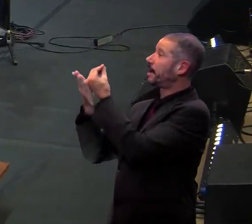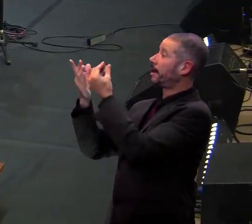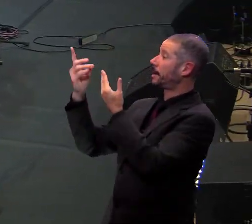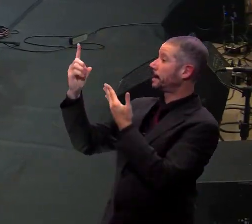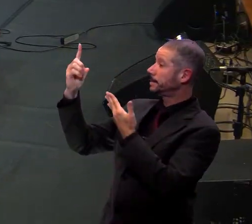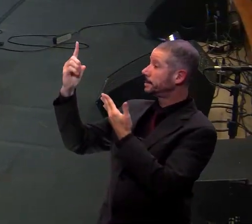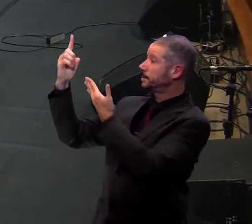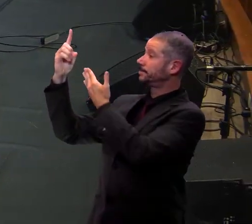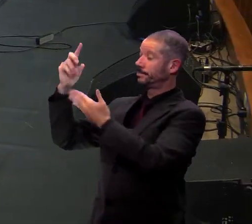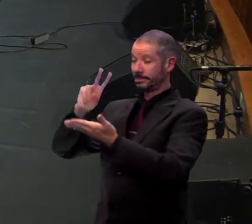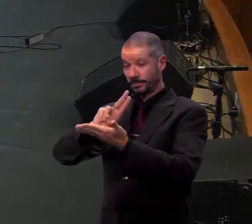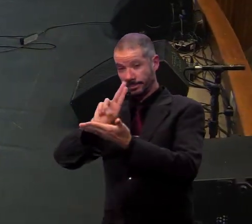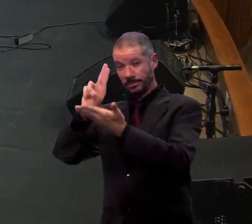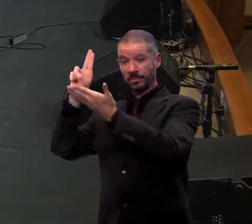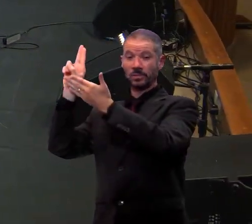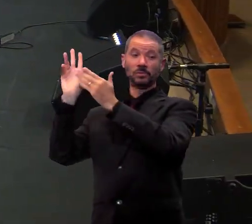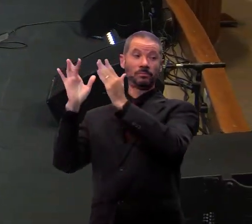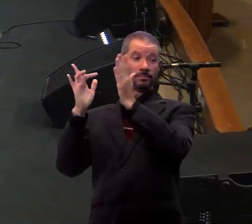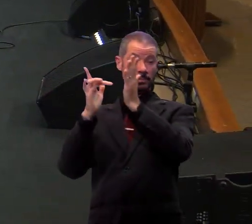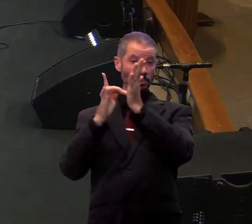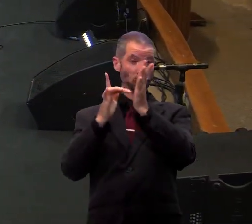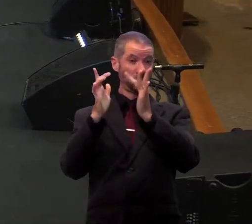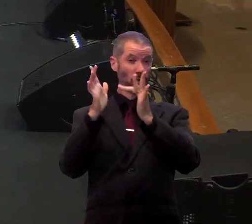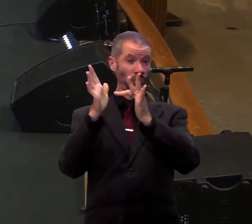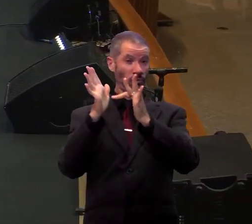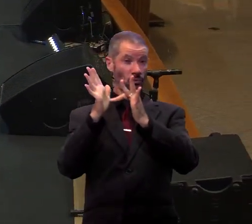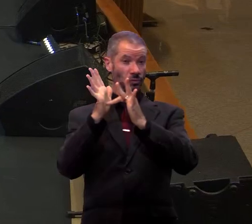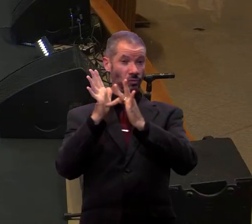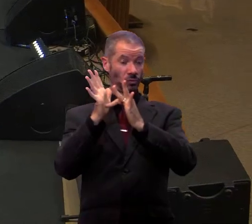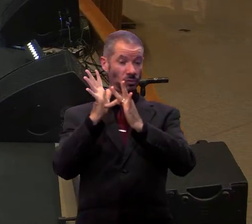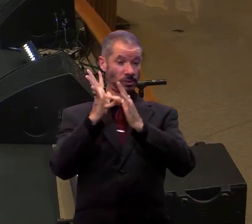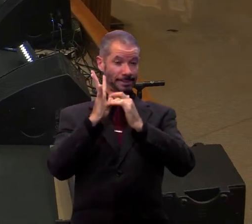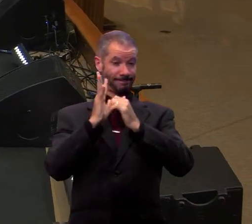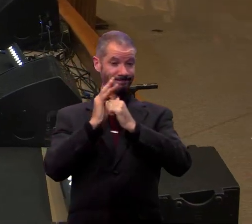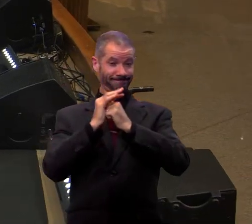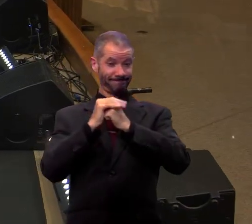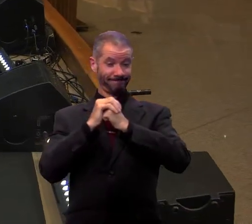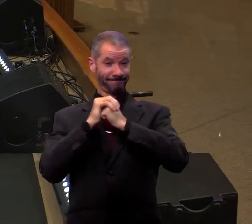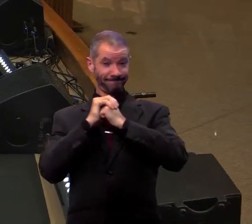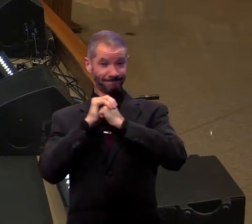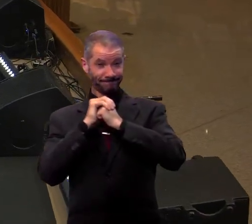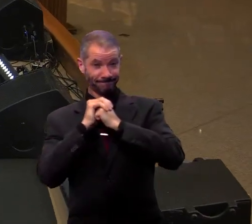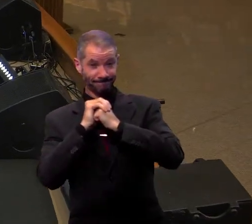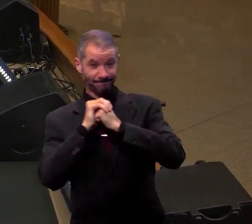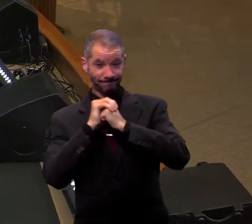Ti, em nome de Jesus. Amém.